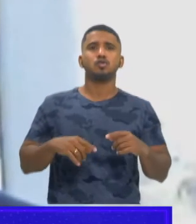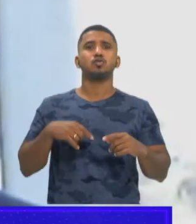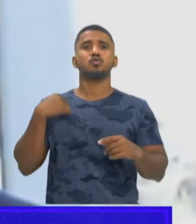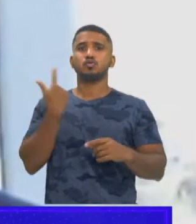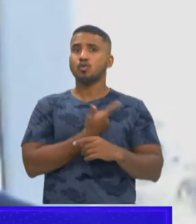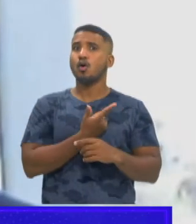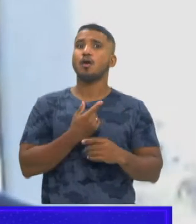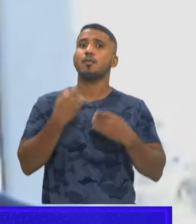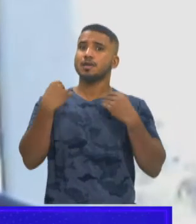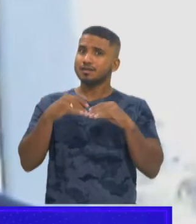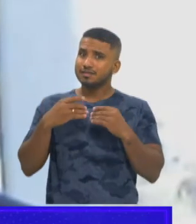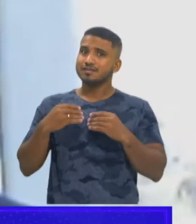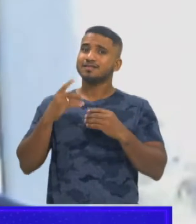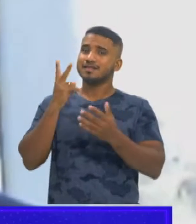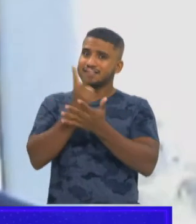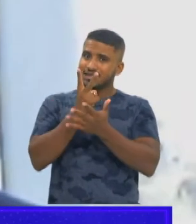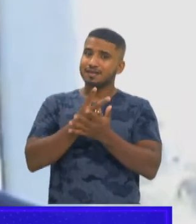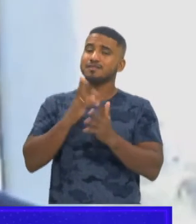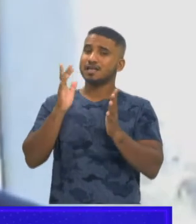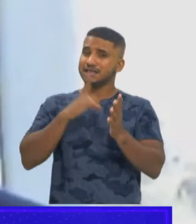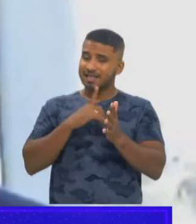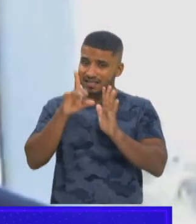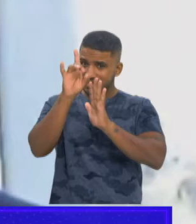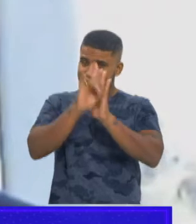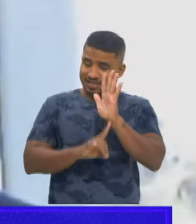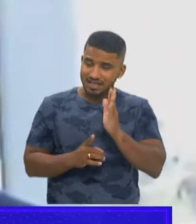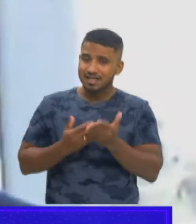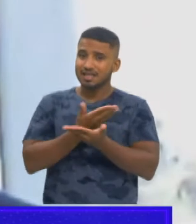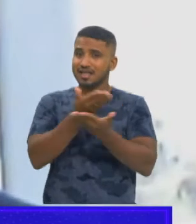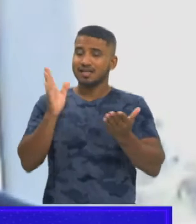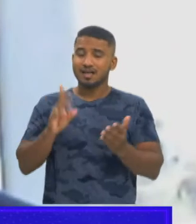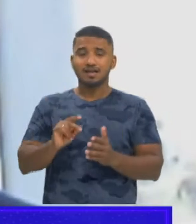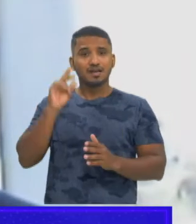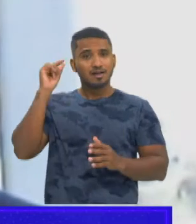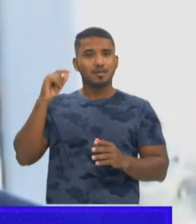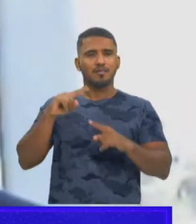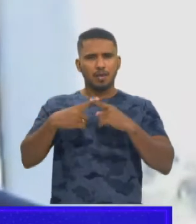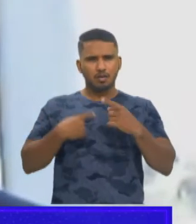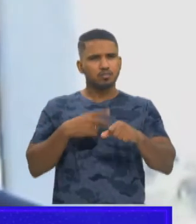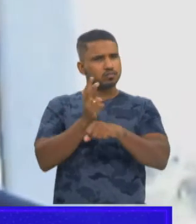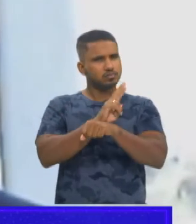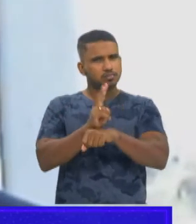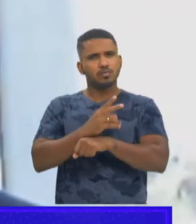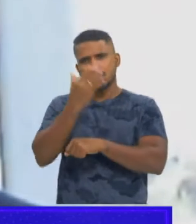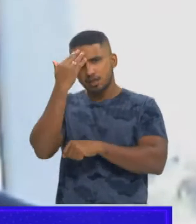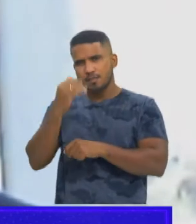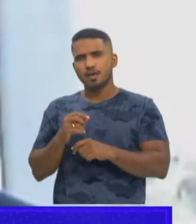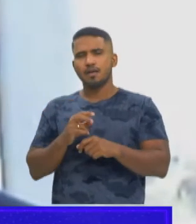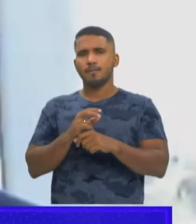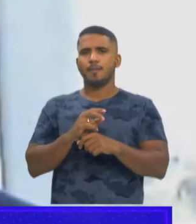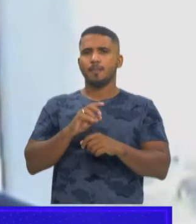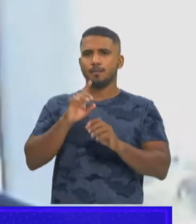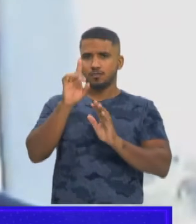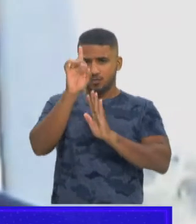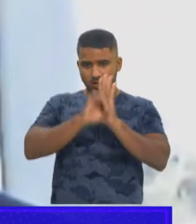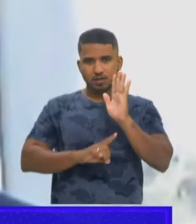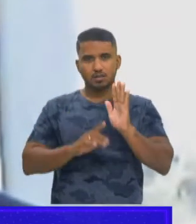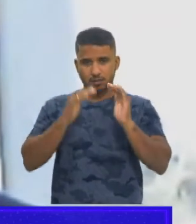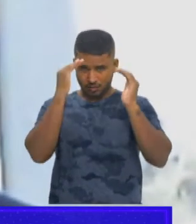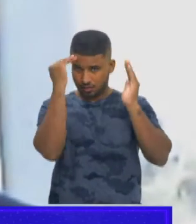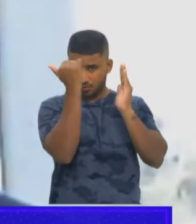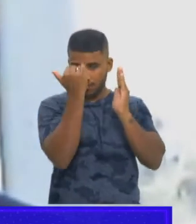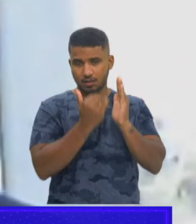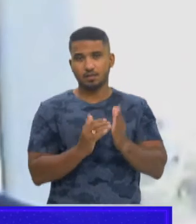simples. Na verdade, nós não deveríamos estar brigando por essa causa, deveria já estar garantido isso. Mas como não